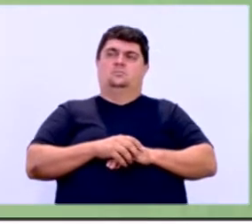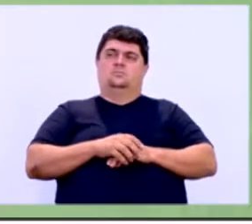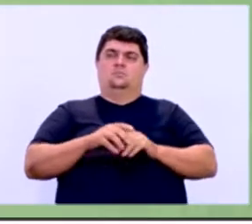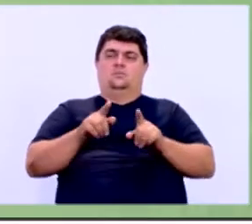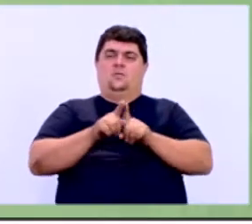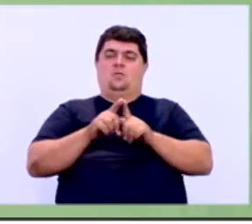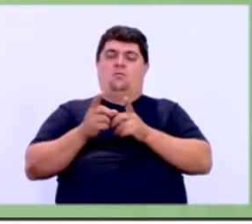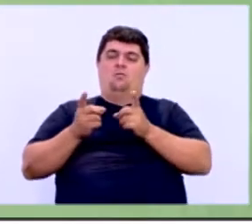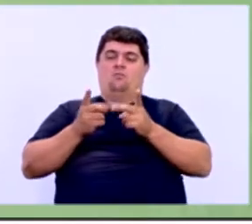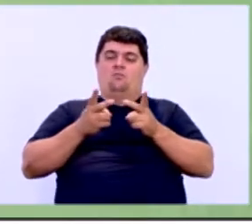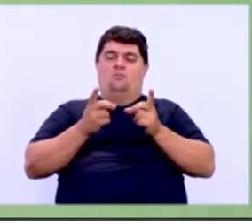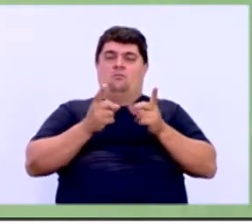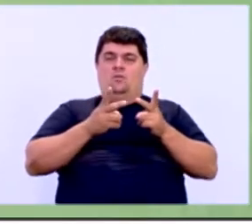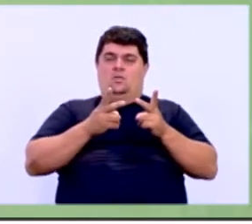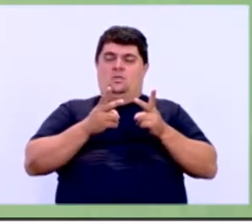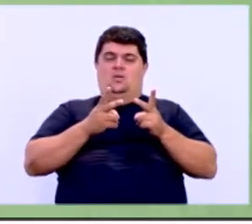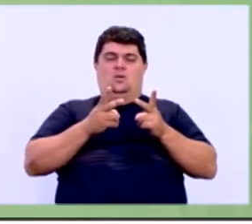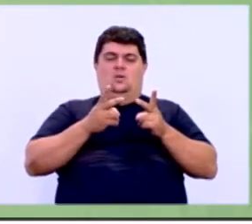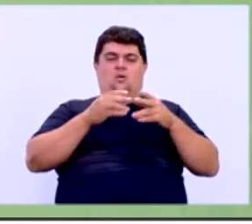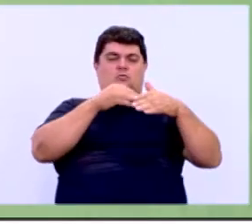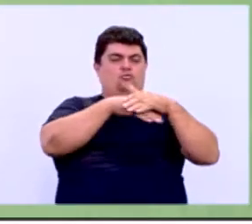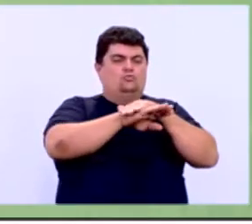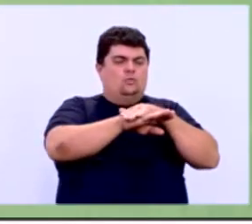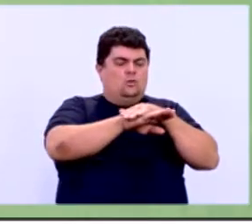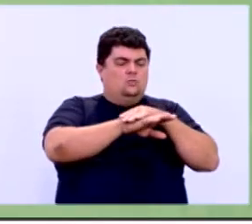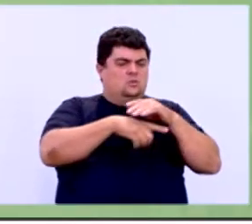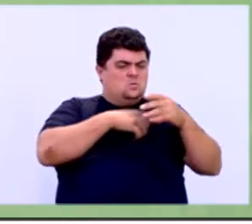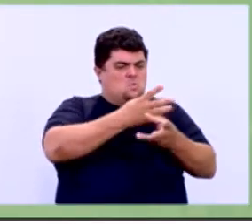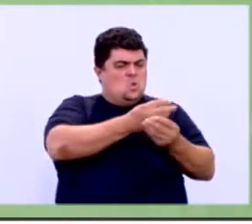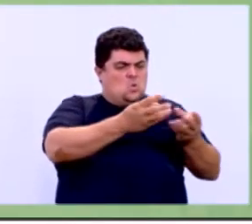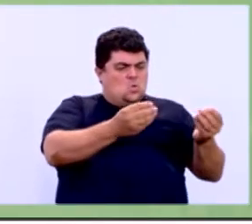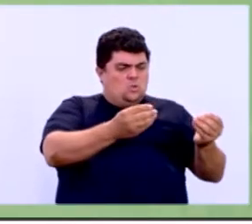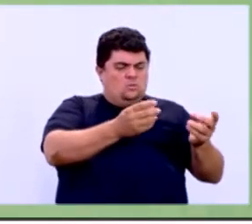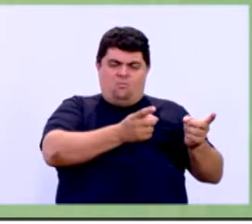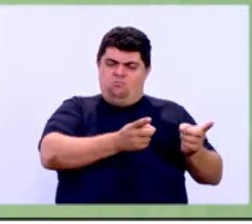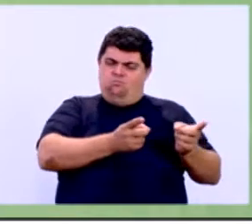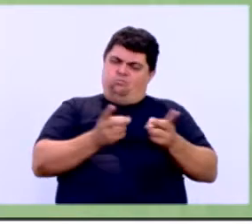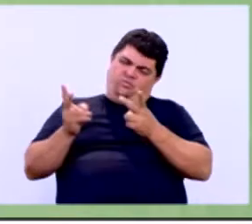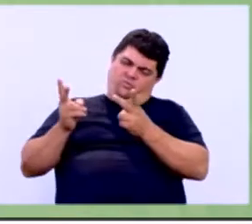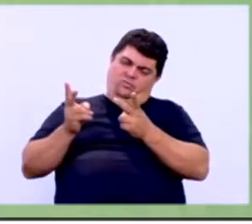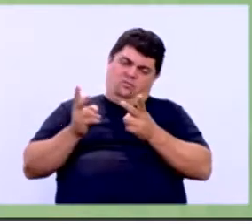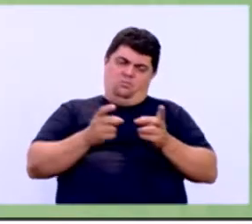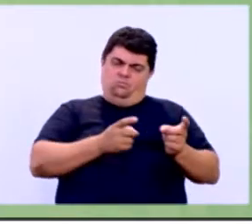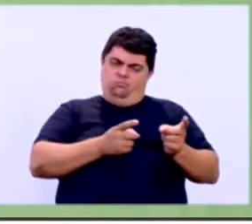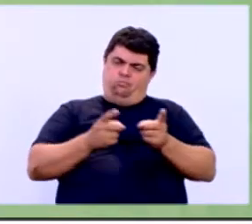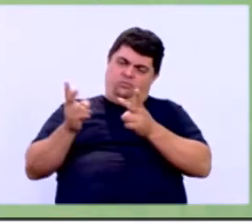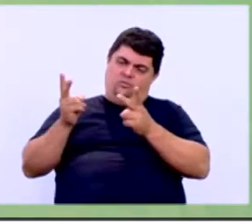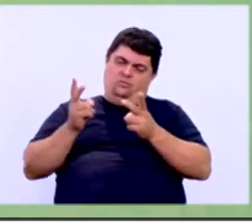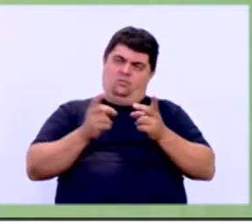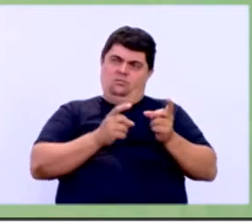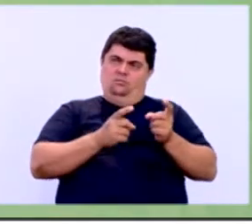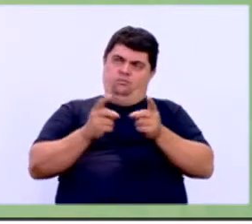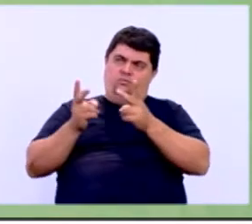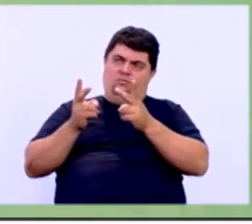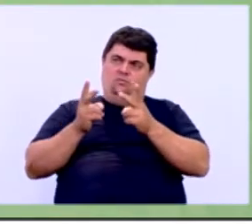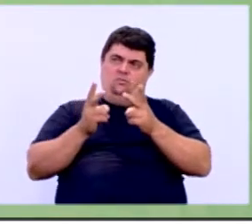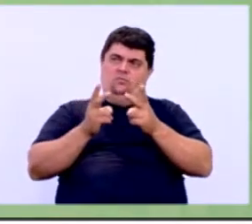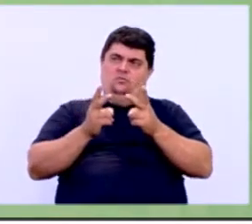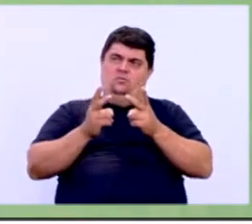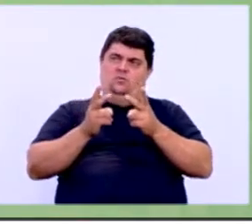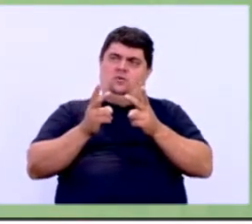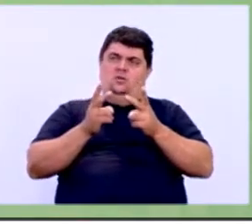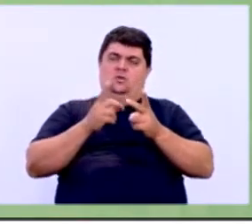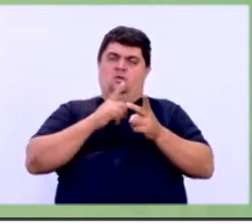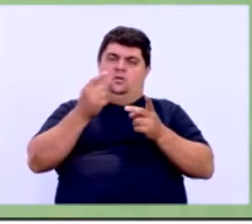estoque. Né? O empresário ele começa a fazer vendas do seu estoque. Né? E isso